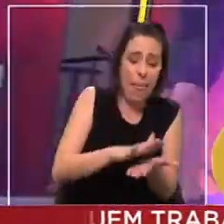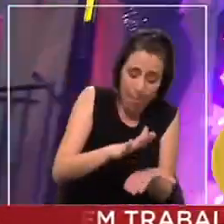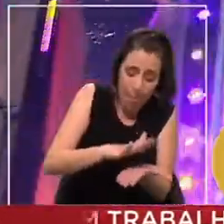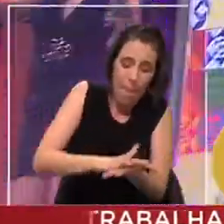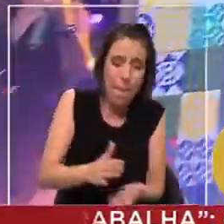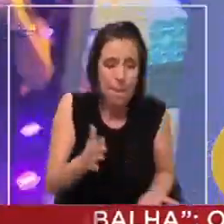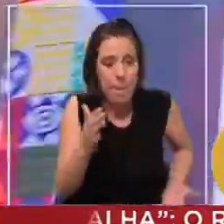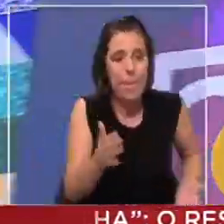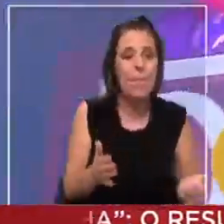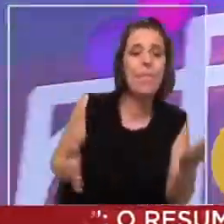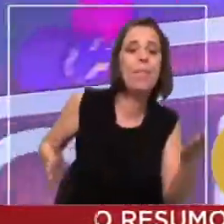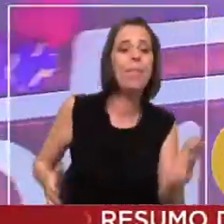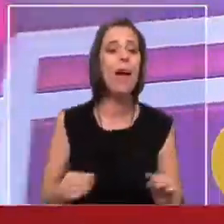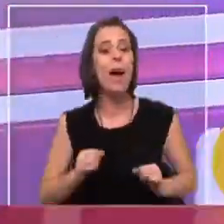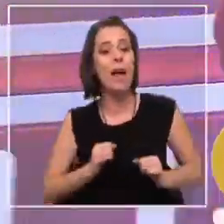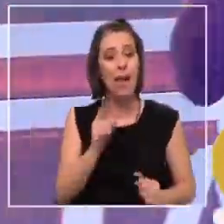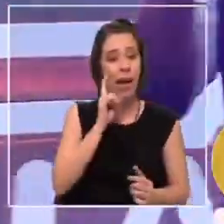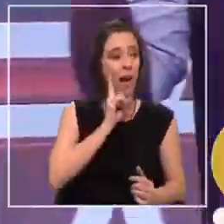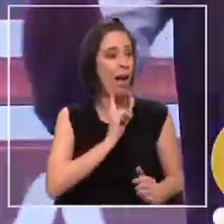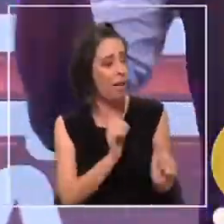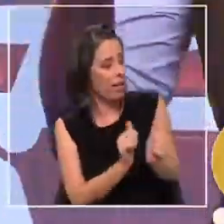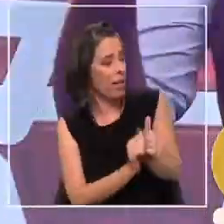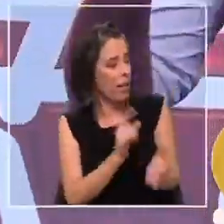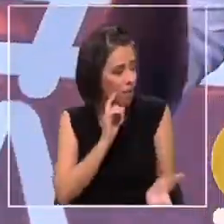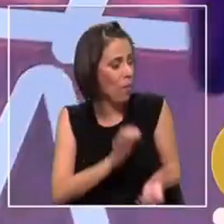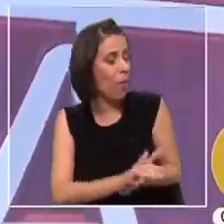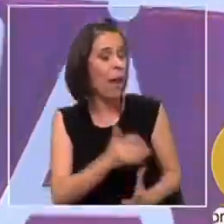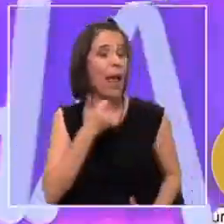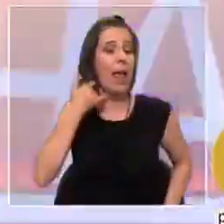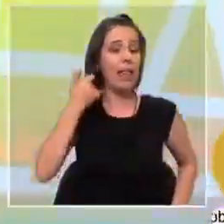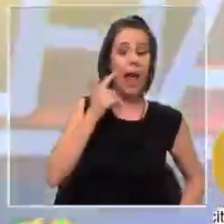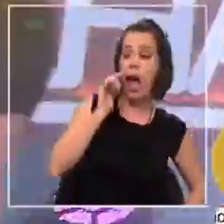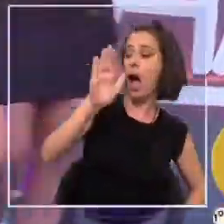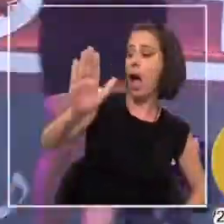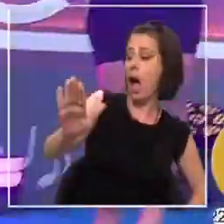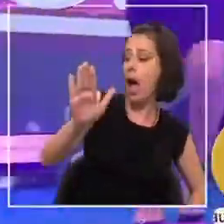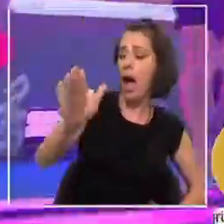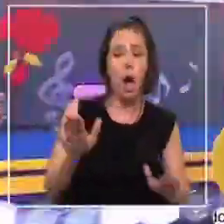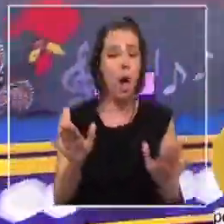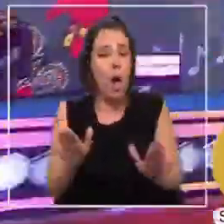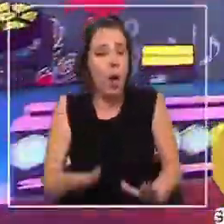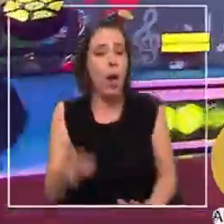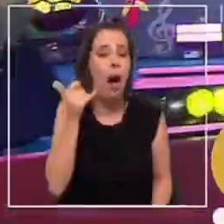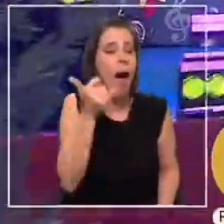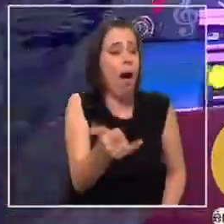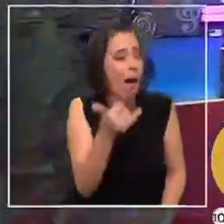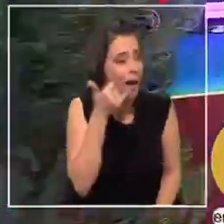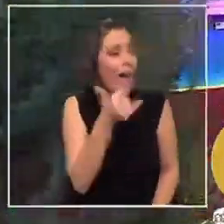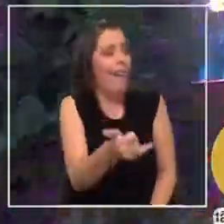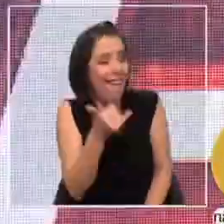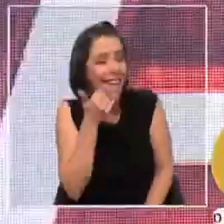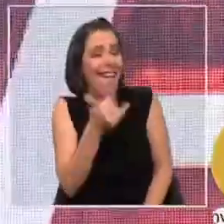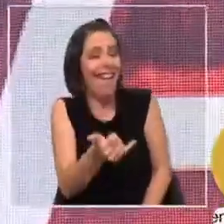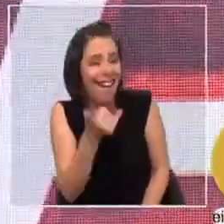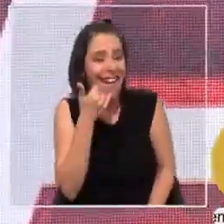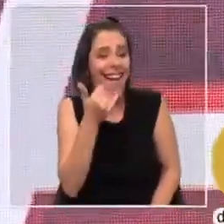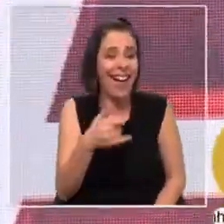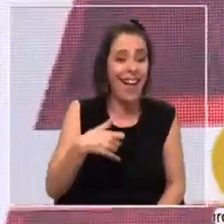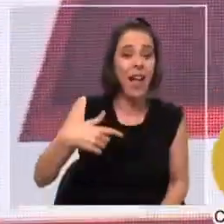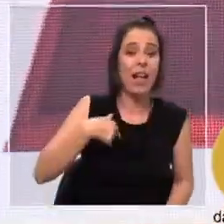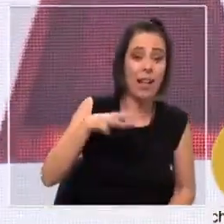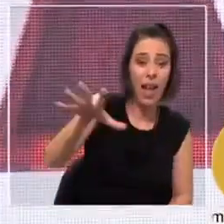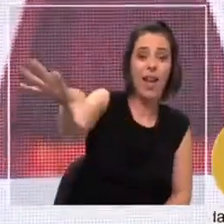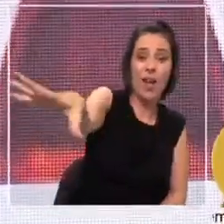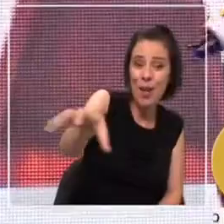lanchar e a minha da Marquinhos e não para de ligar ainda tenho que